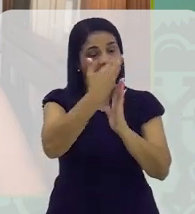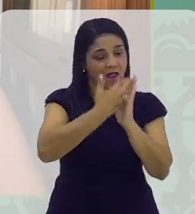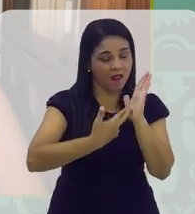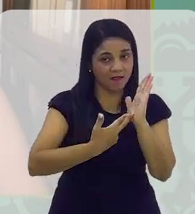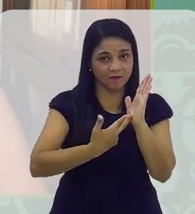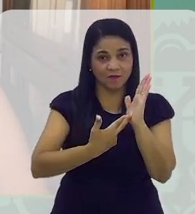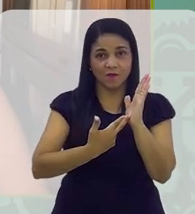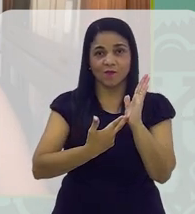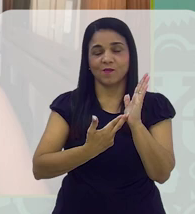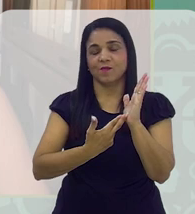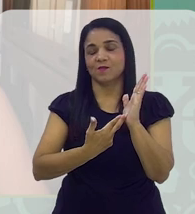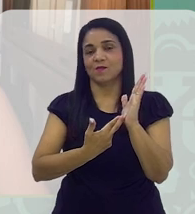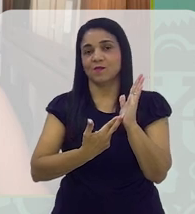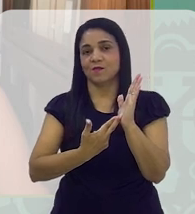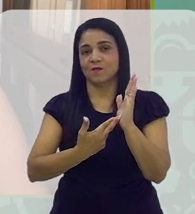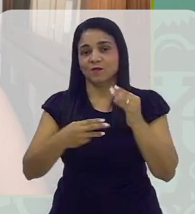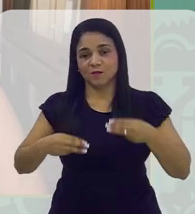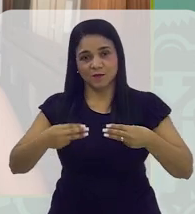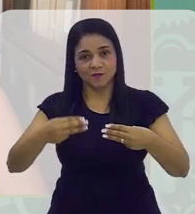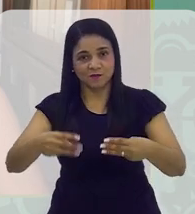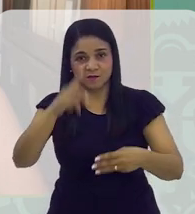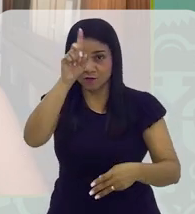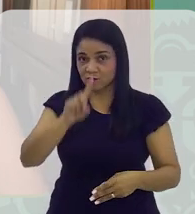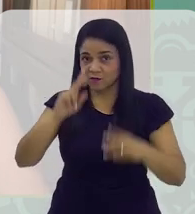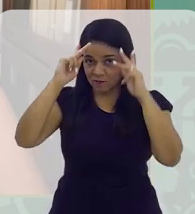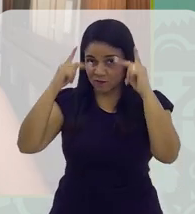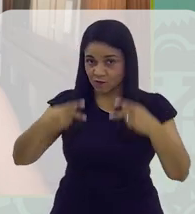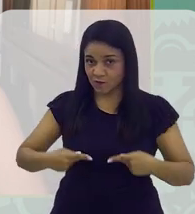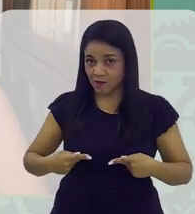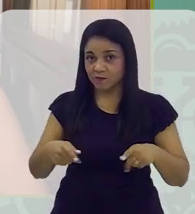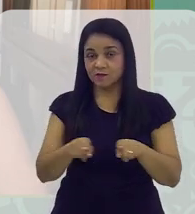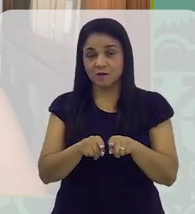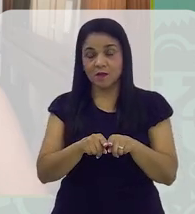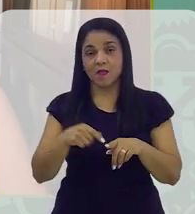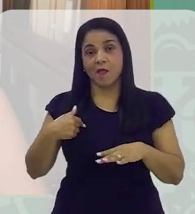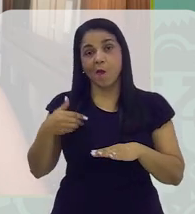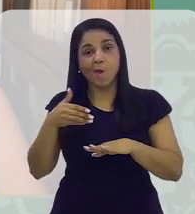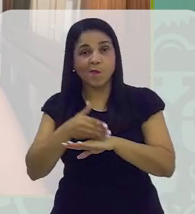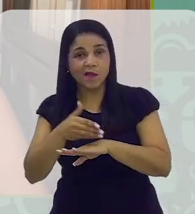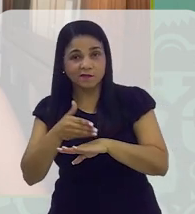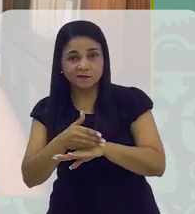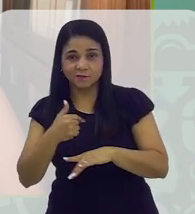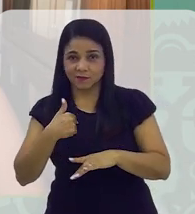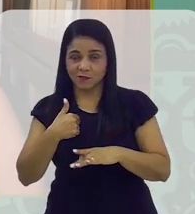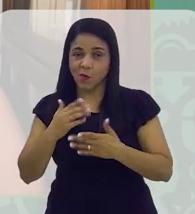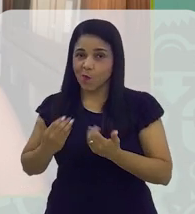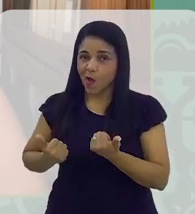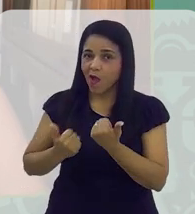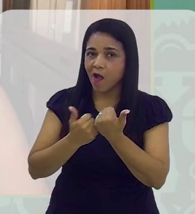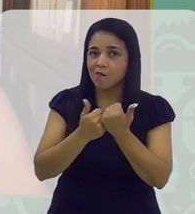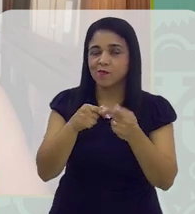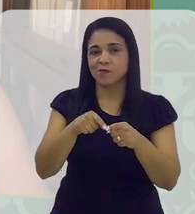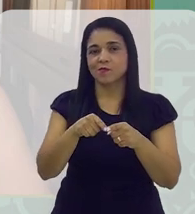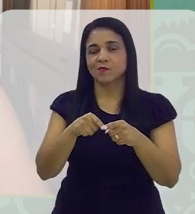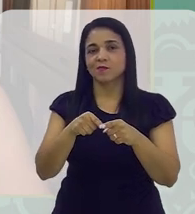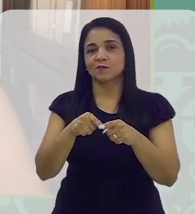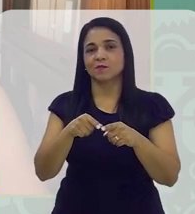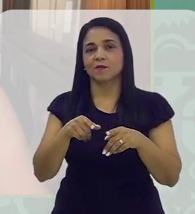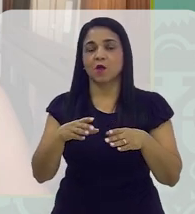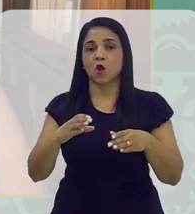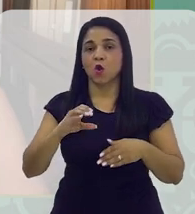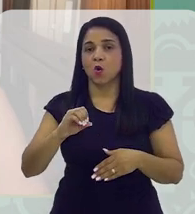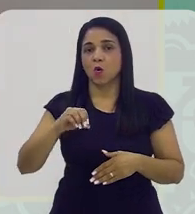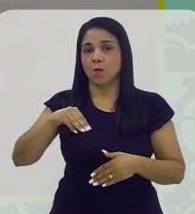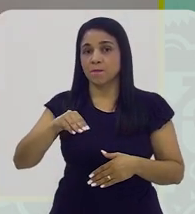desse relatório do Ministério dos Direitos Humanos, esse eu só participei como colaboradora em uma